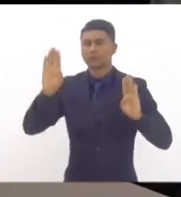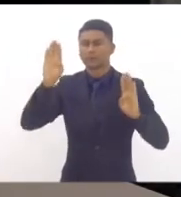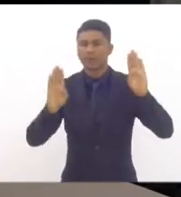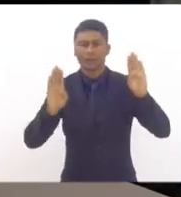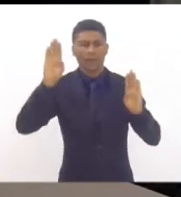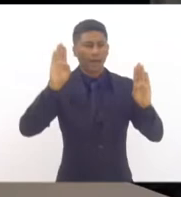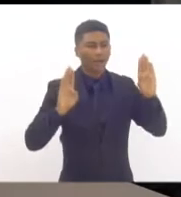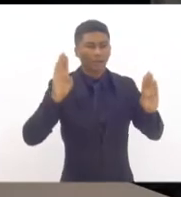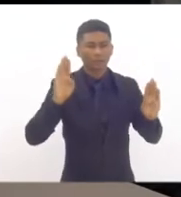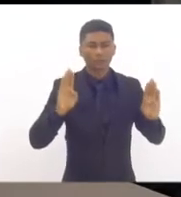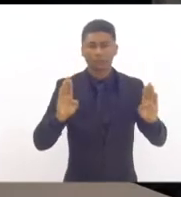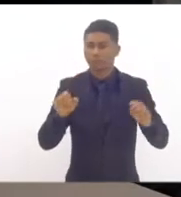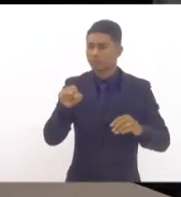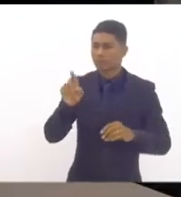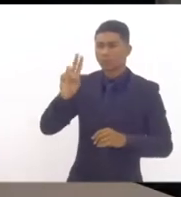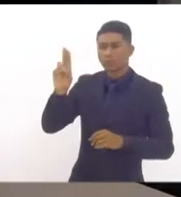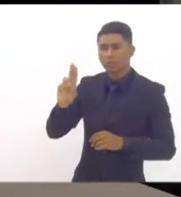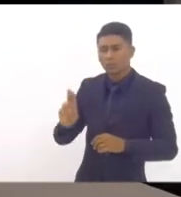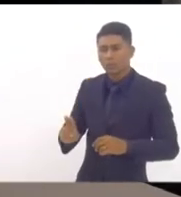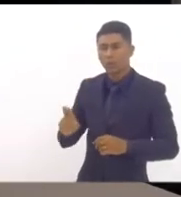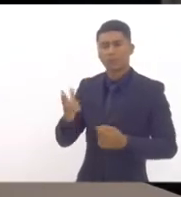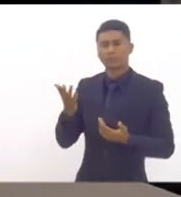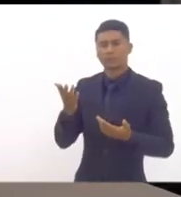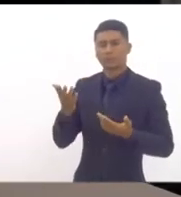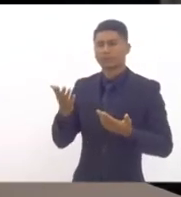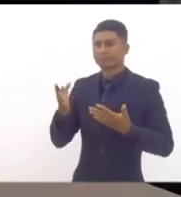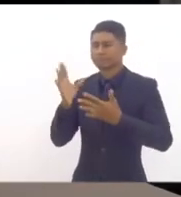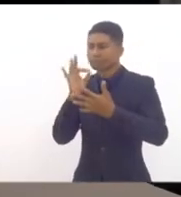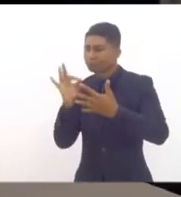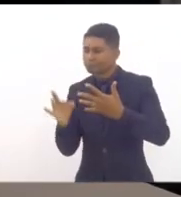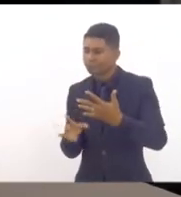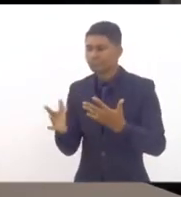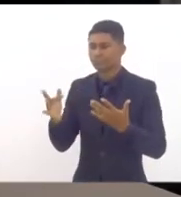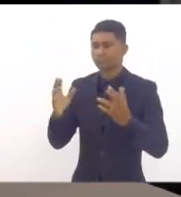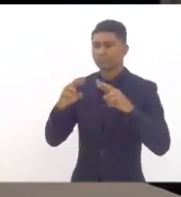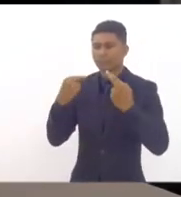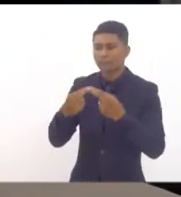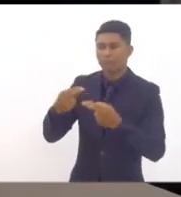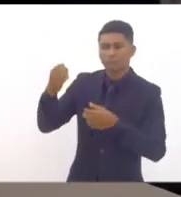candidatos, né? Eu acho que é muito importante que a gente veja isso dessa forma.